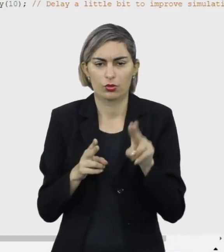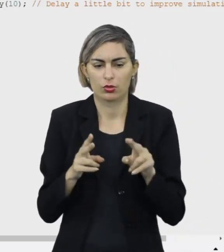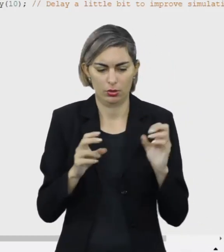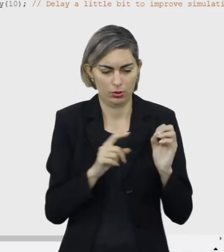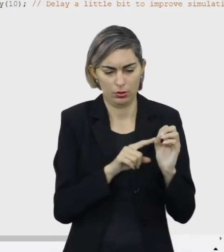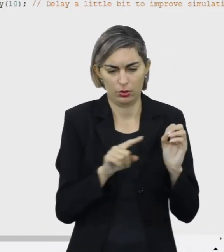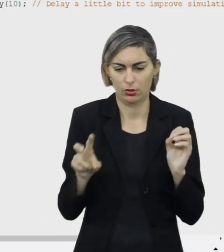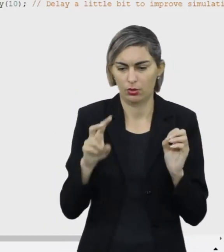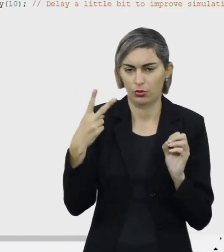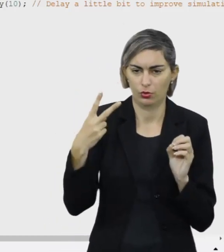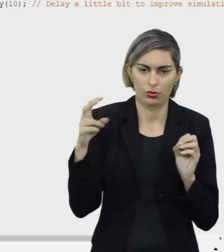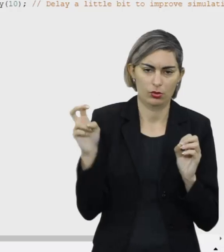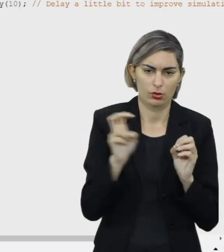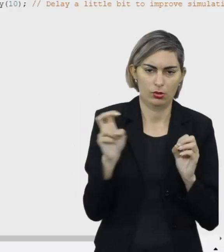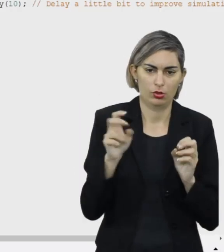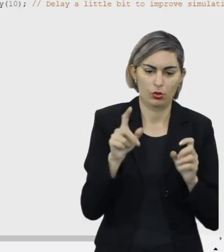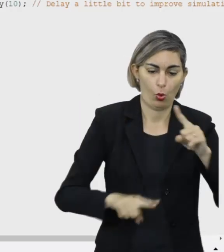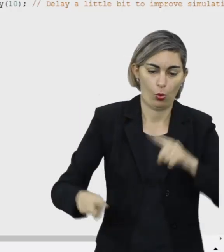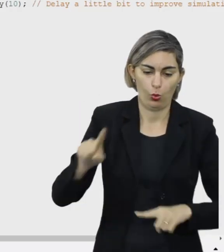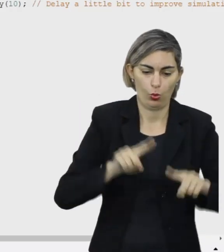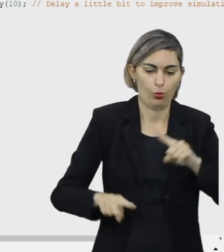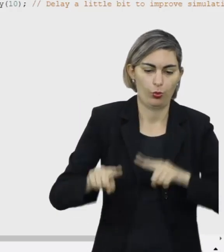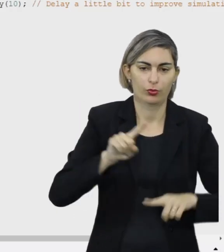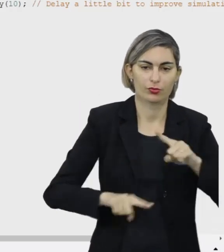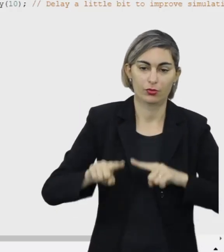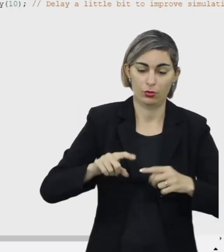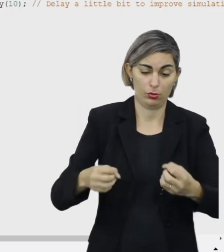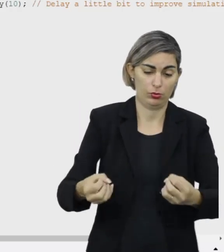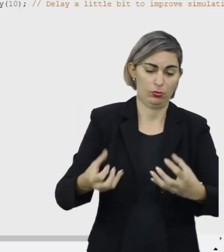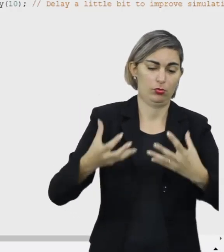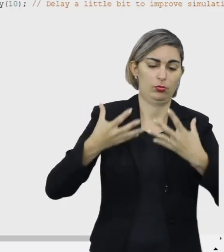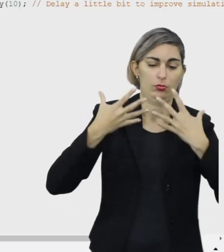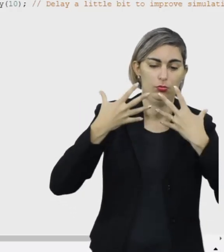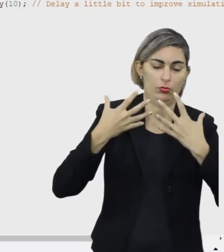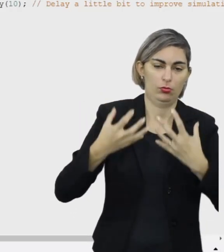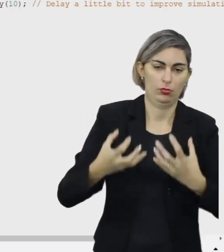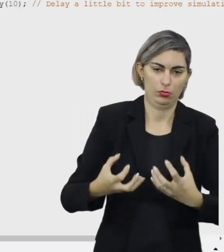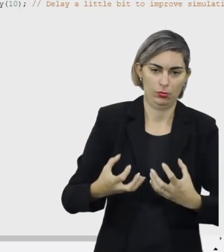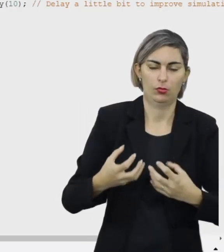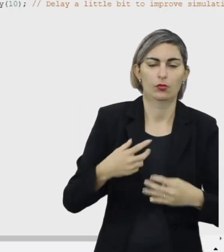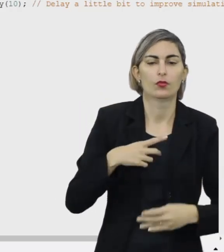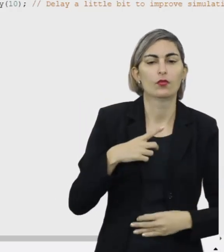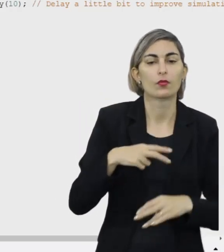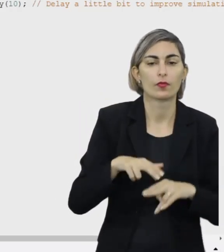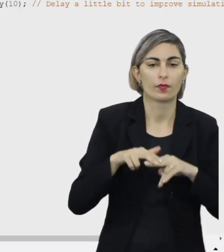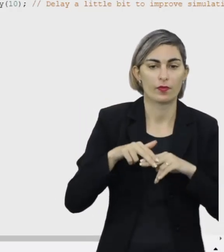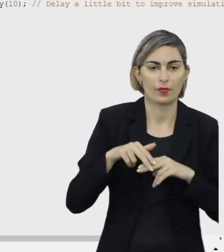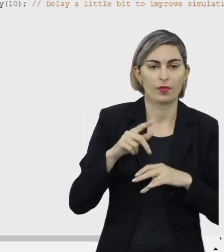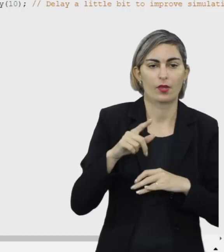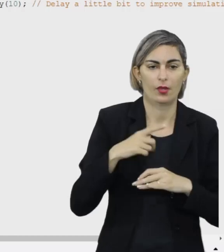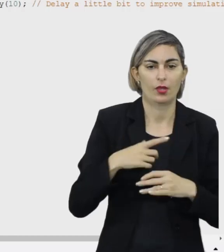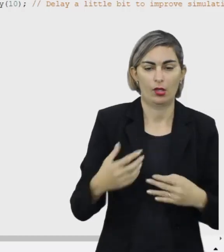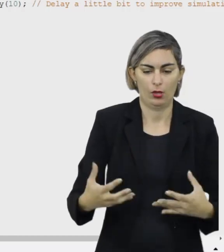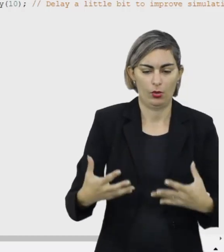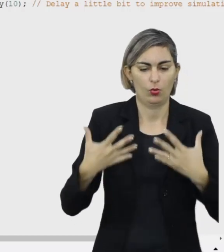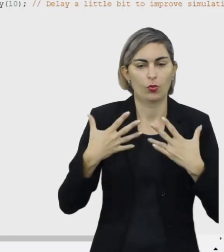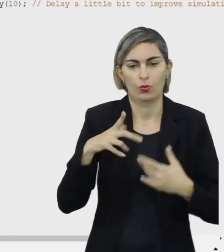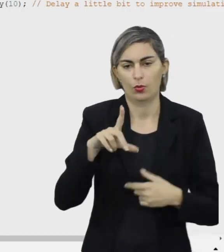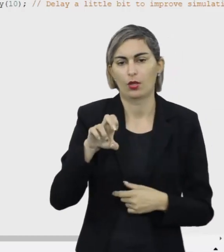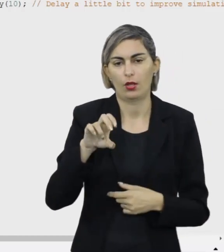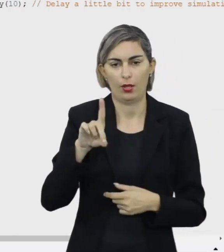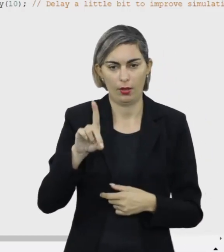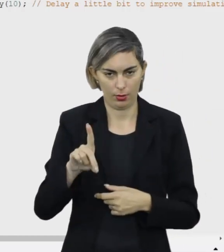0 a 255 para controlar a intensidade dos pulsos, e isso resulta em que? Na intensidade de luz do LED,